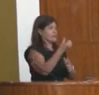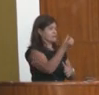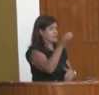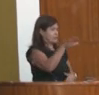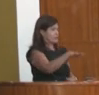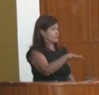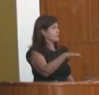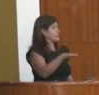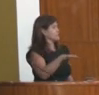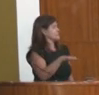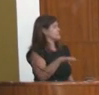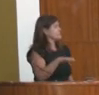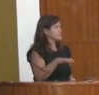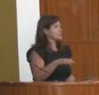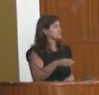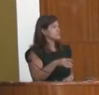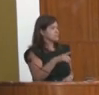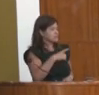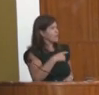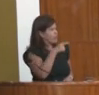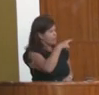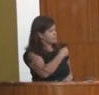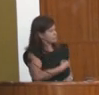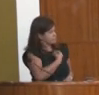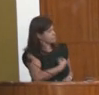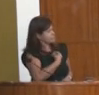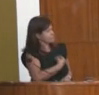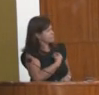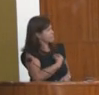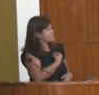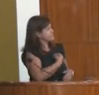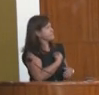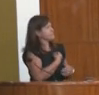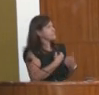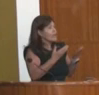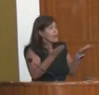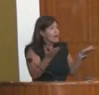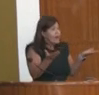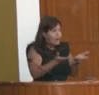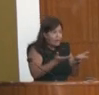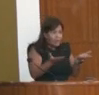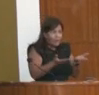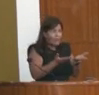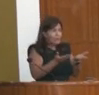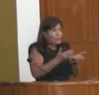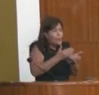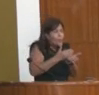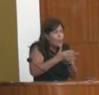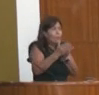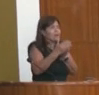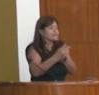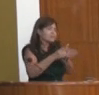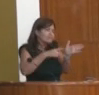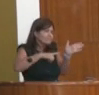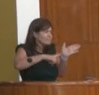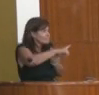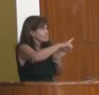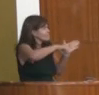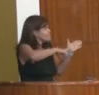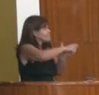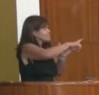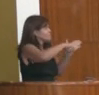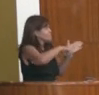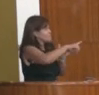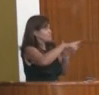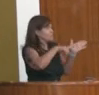sexta. Estamos lá para poder atendê-los. Gente, agora nós vamos passar as perguntas e a